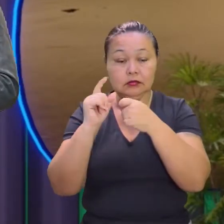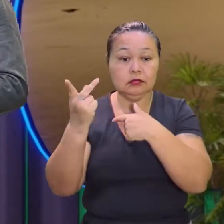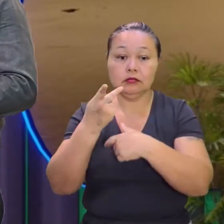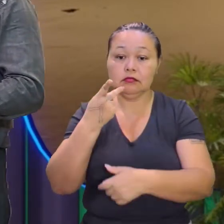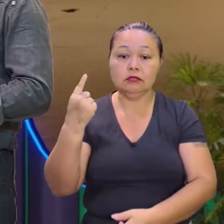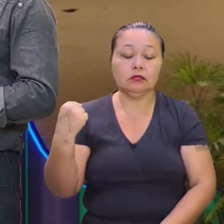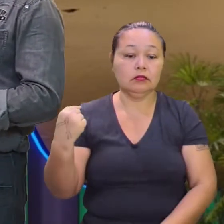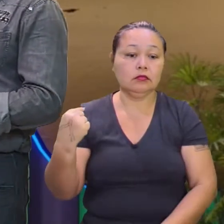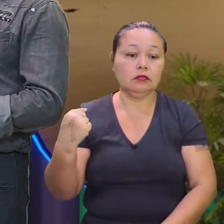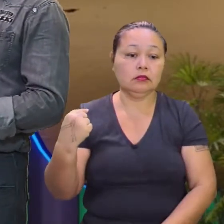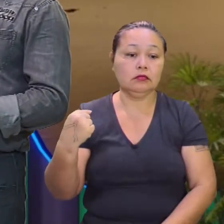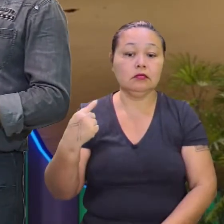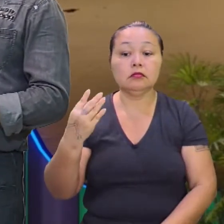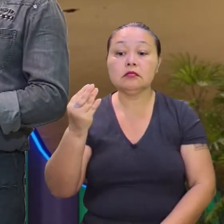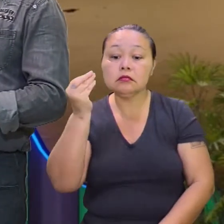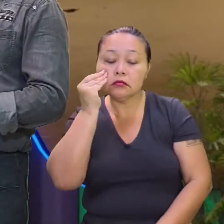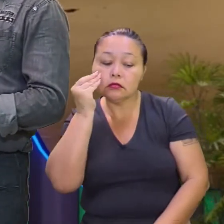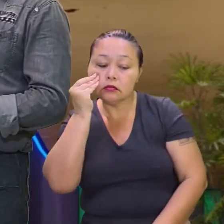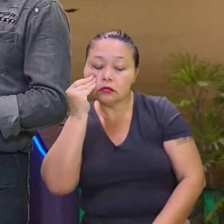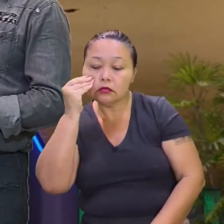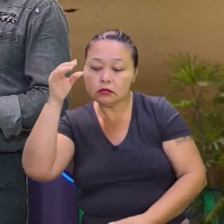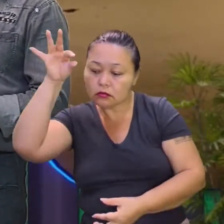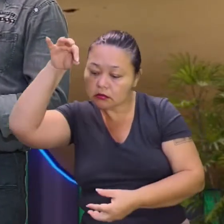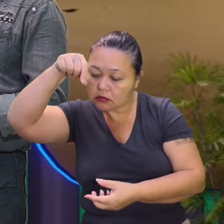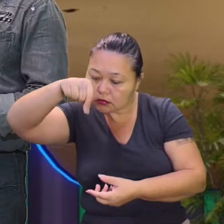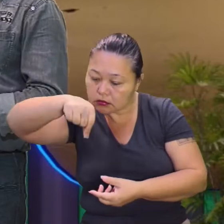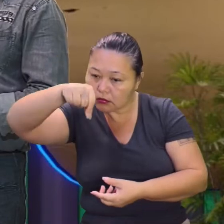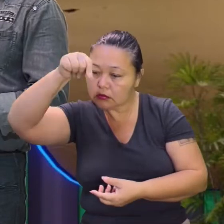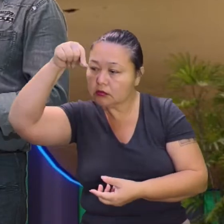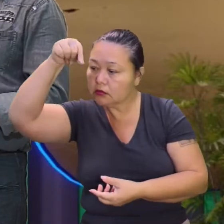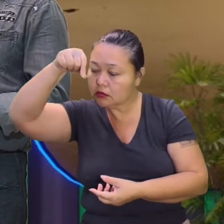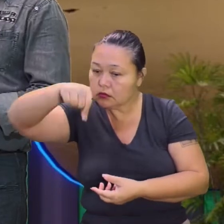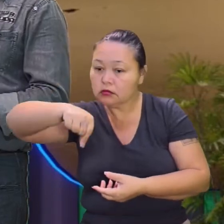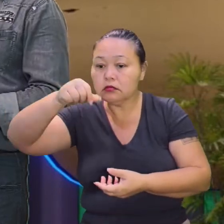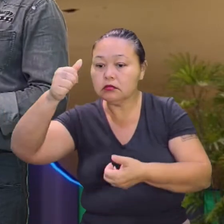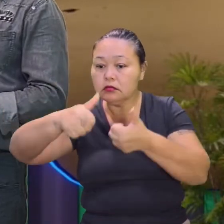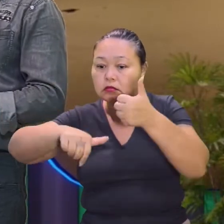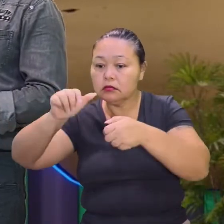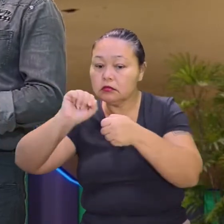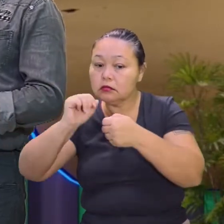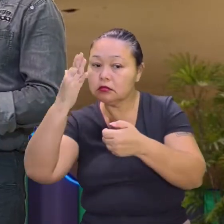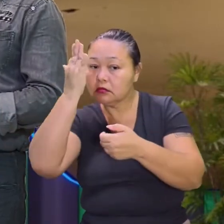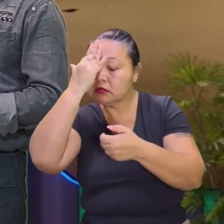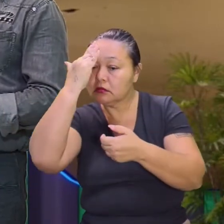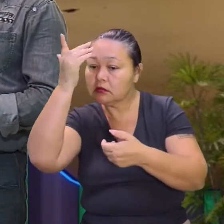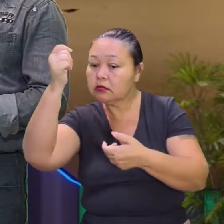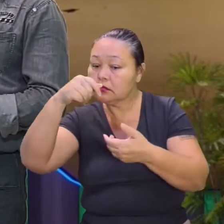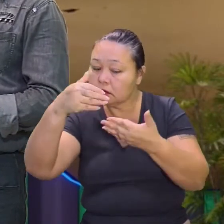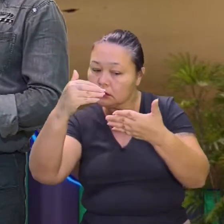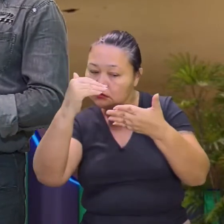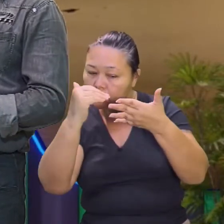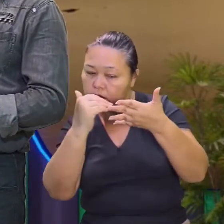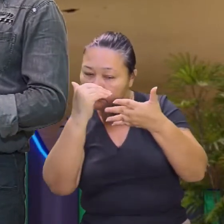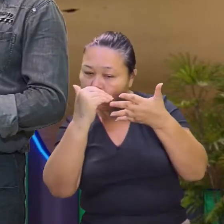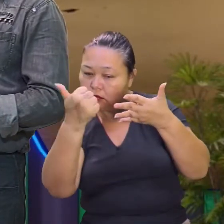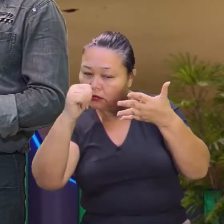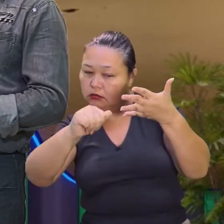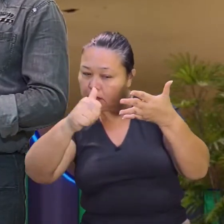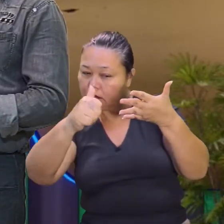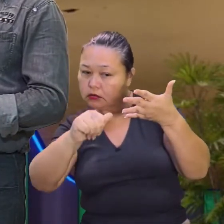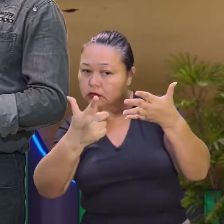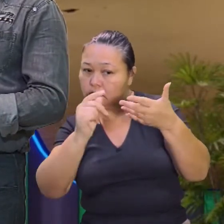que o professor Jorge falou do teste, porque é tipo um teste de qualidade, né? Um controle de qualidade. Então, se estiver fora do padrão,